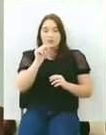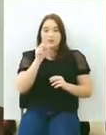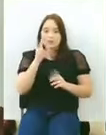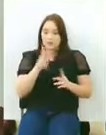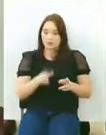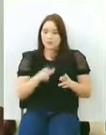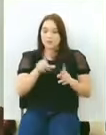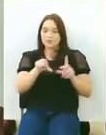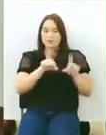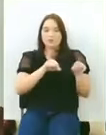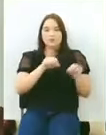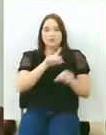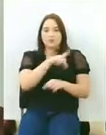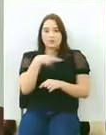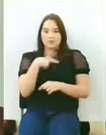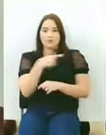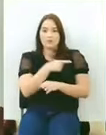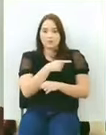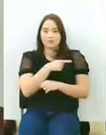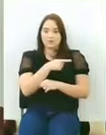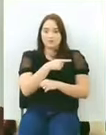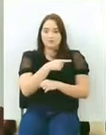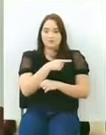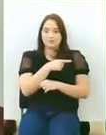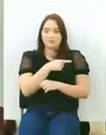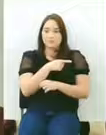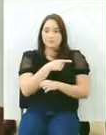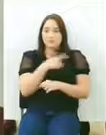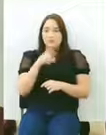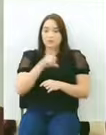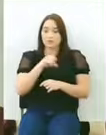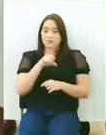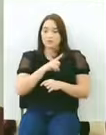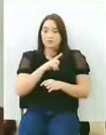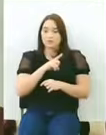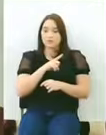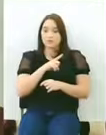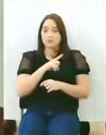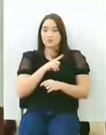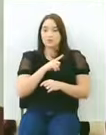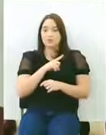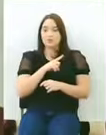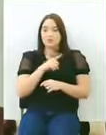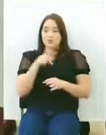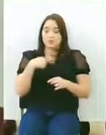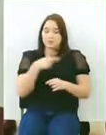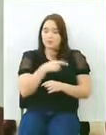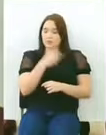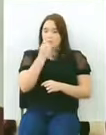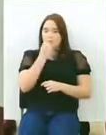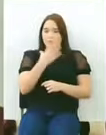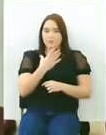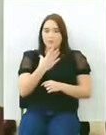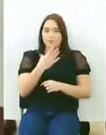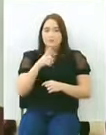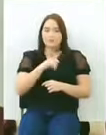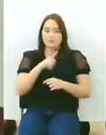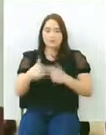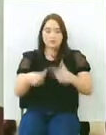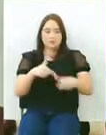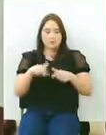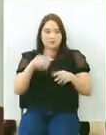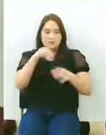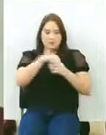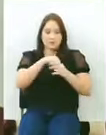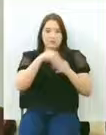mesma coisa que eleger pastores, não marionetes de grupos, não partidaristas, não